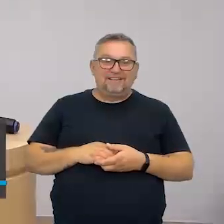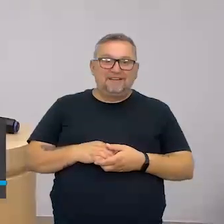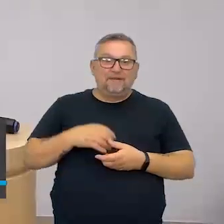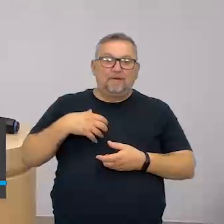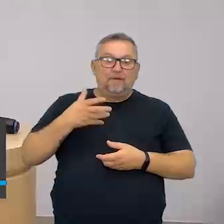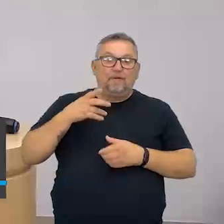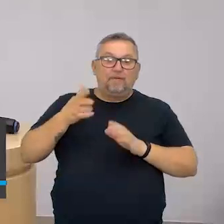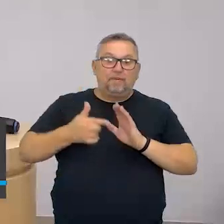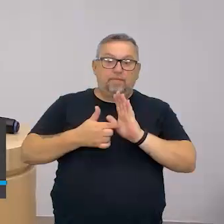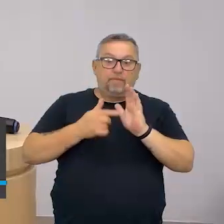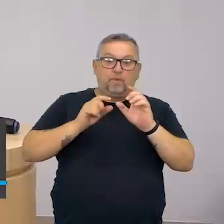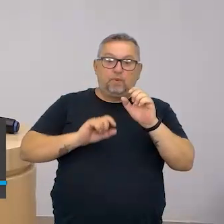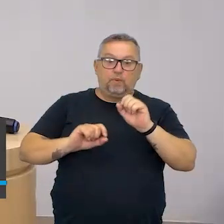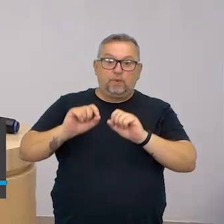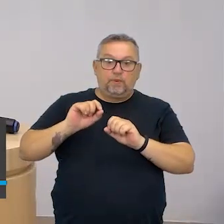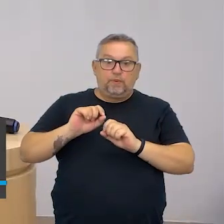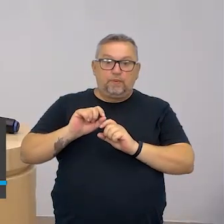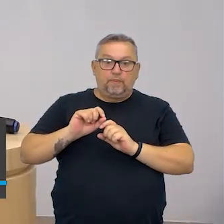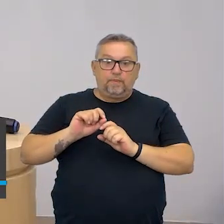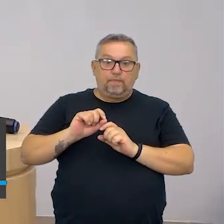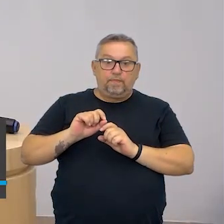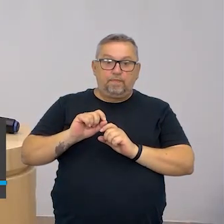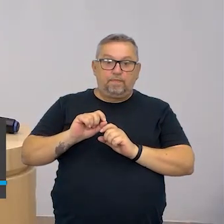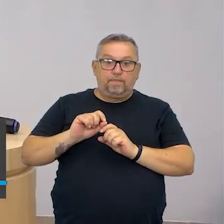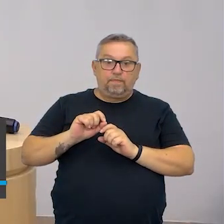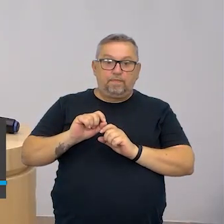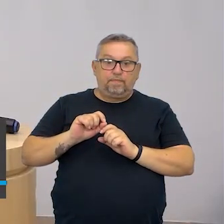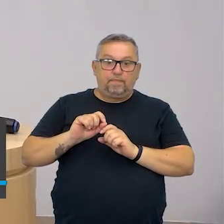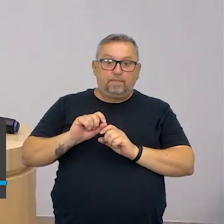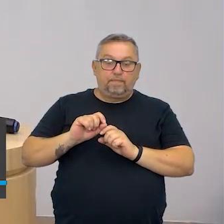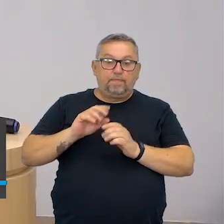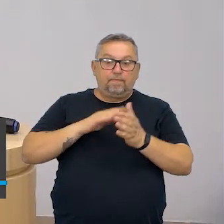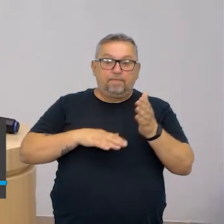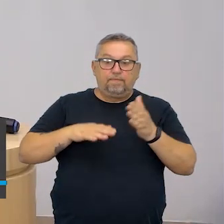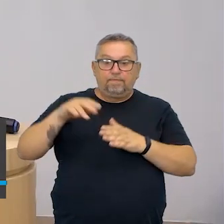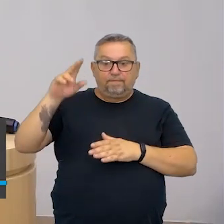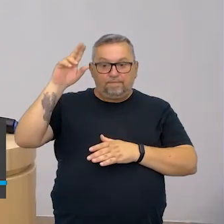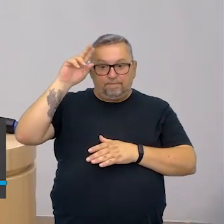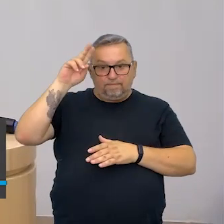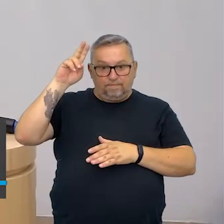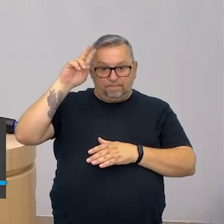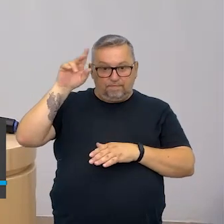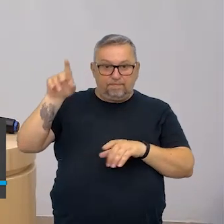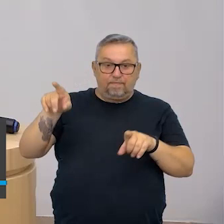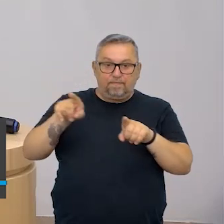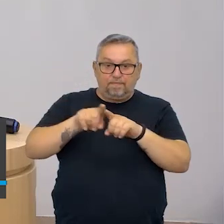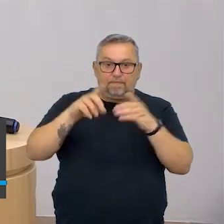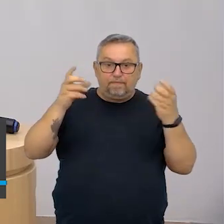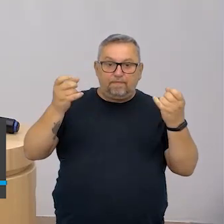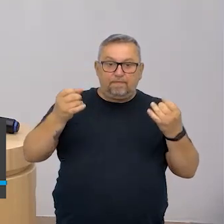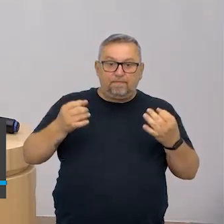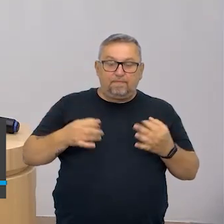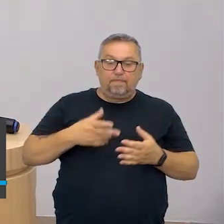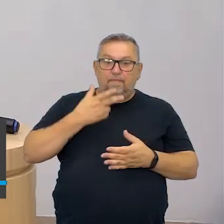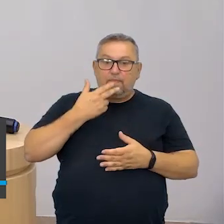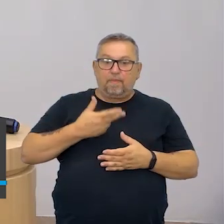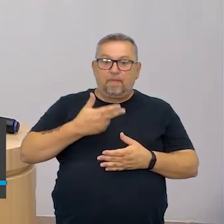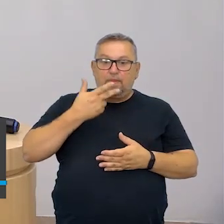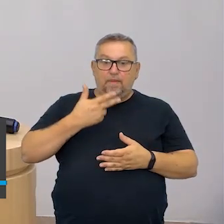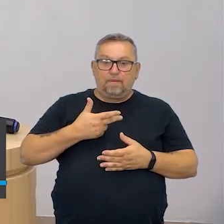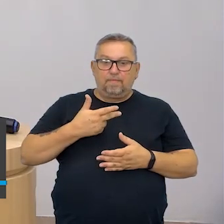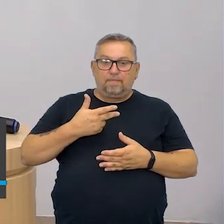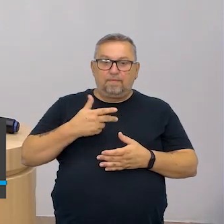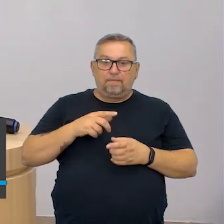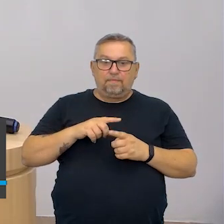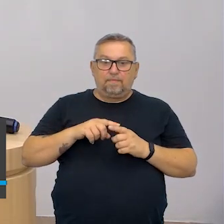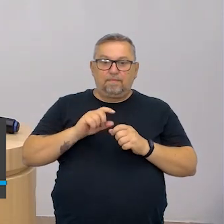só mostrar para vocês o seguinte, né? Que toda essa história que é composta pela língua,